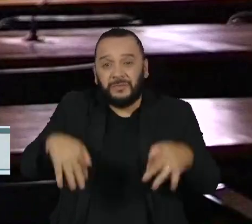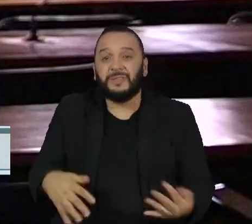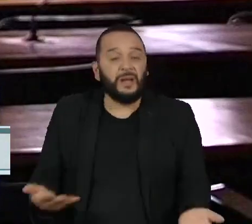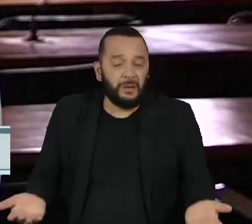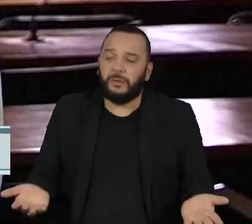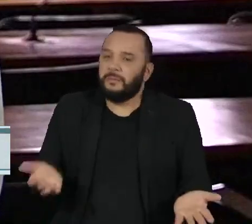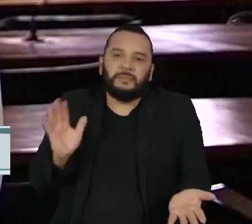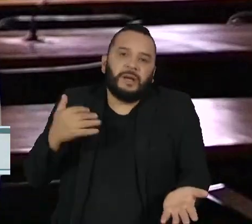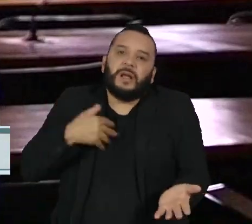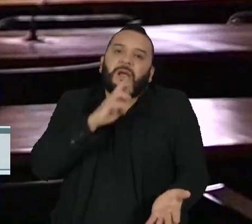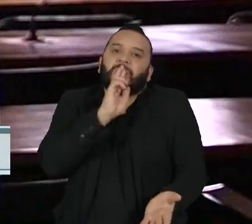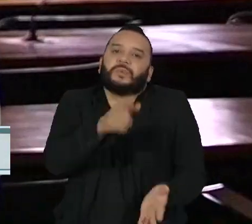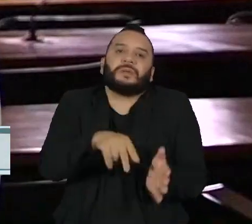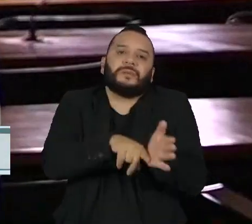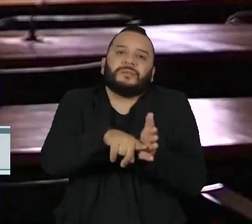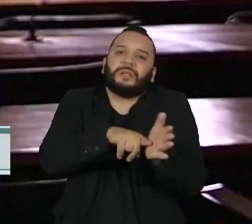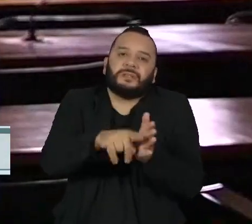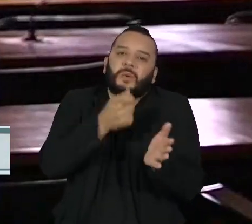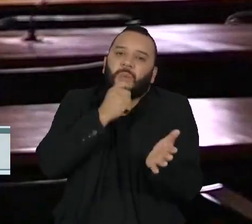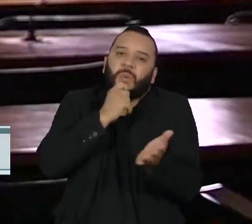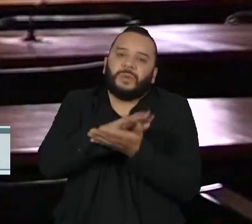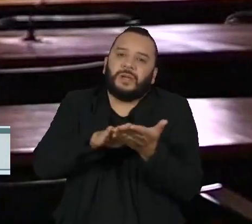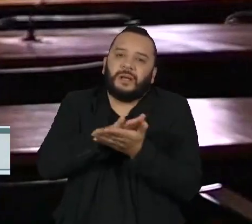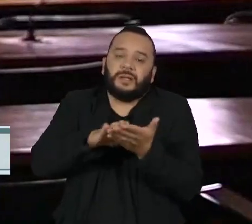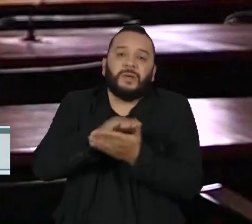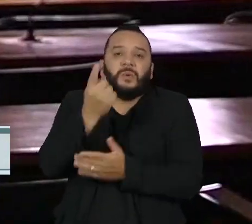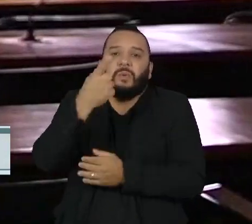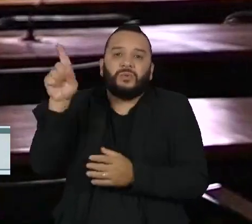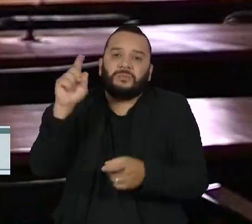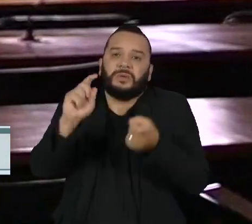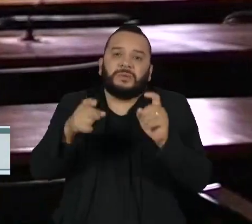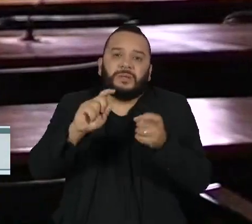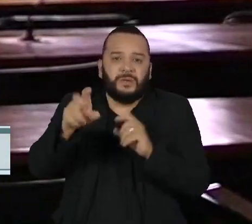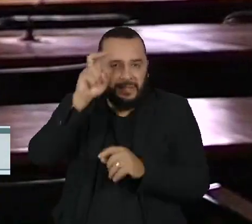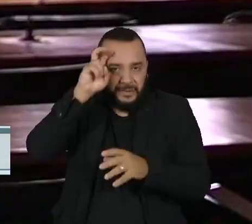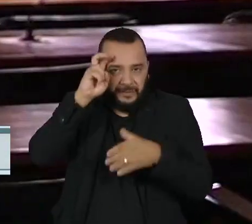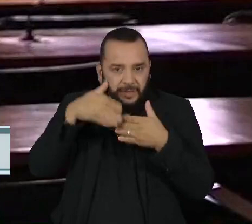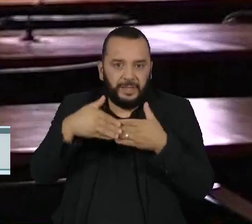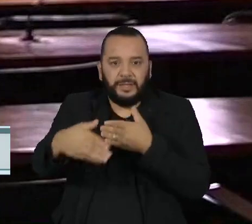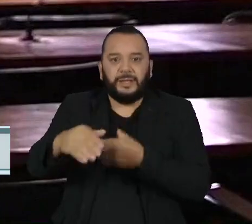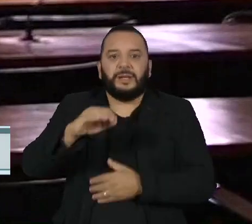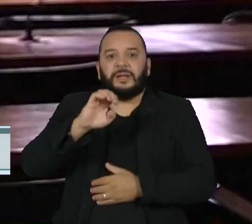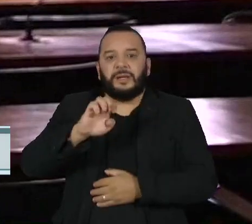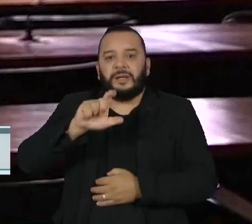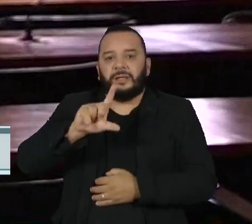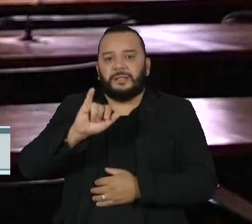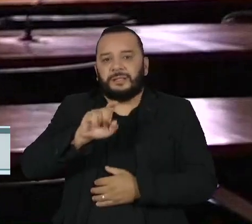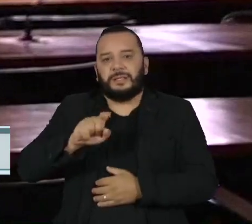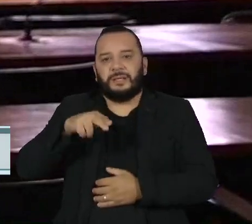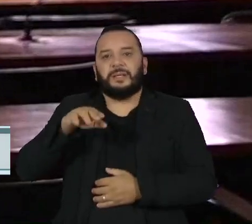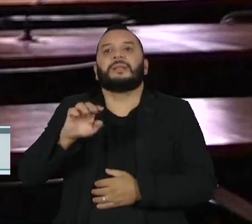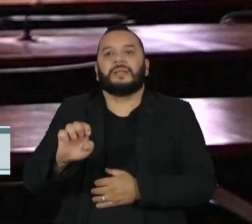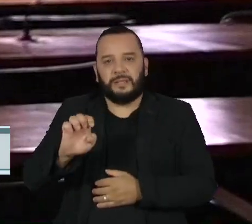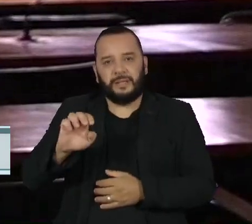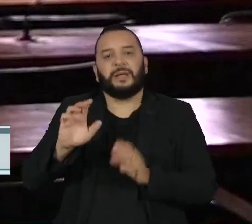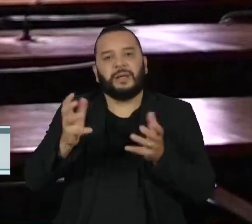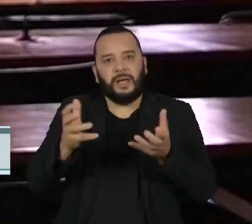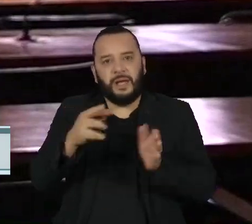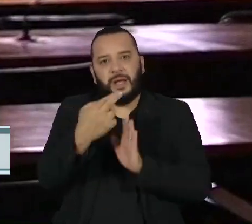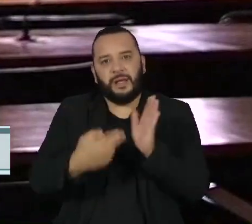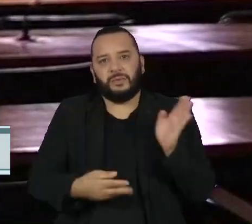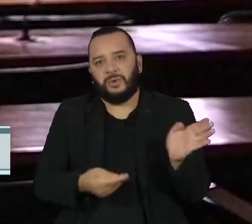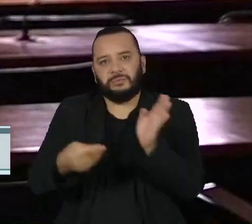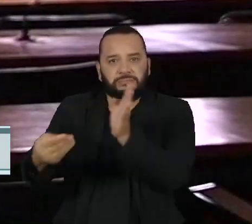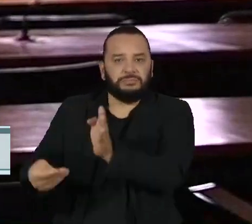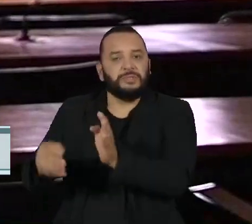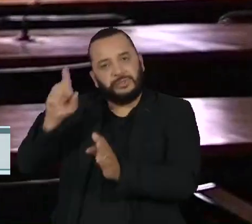investigação a última oitiva será na quinta-feira e Elisiane Gama pretende apresentar o relatório já no próximo